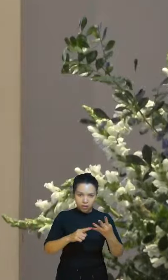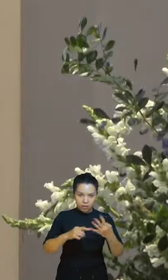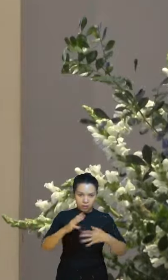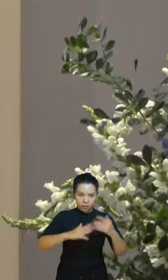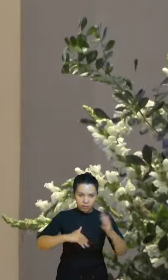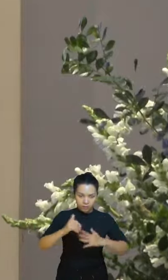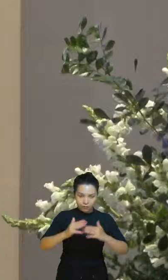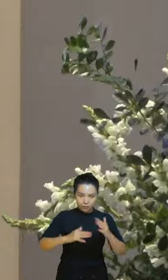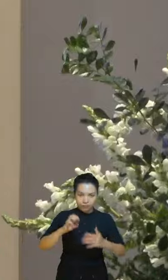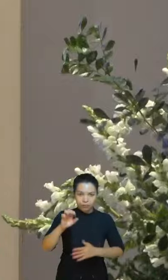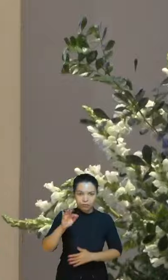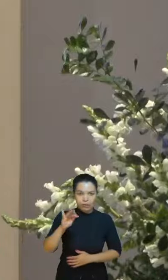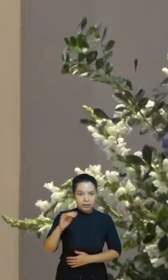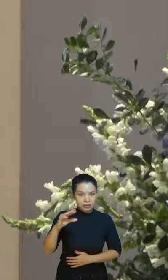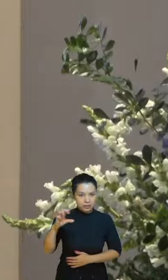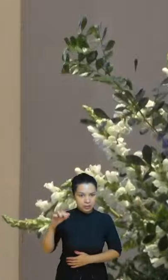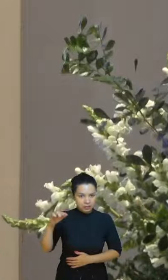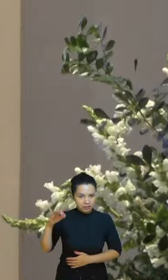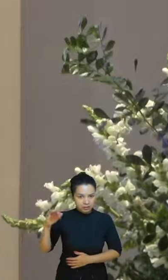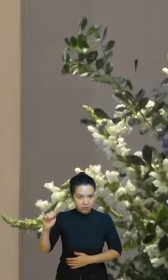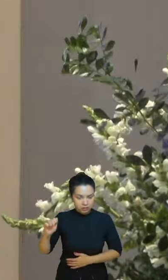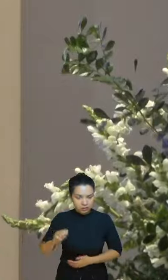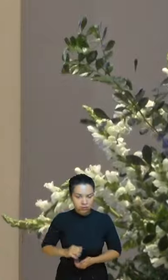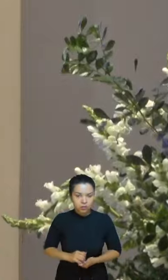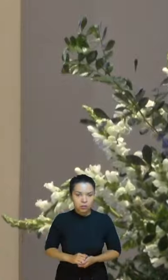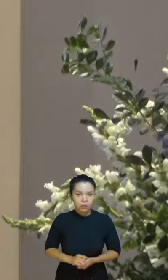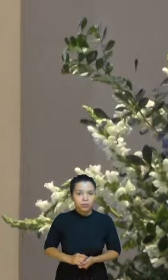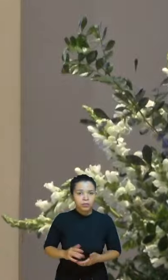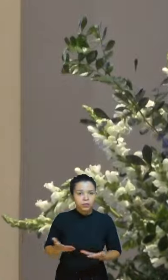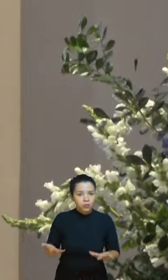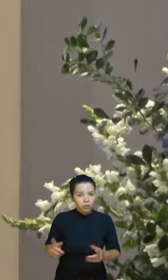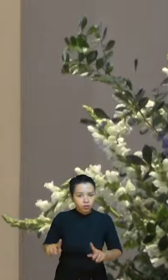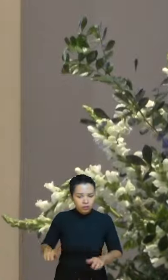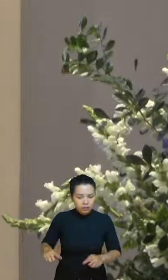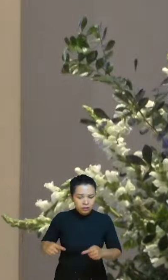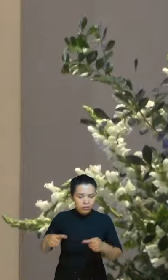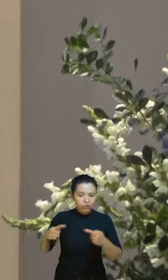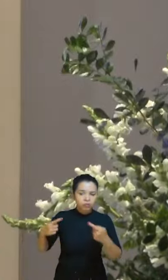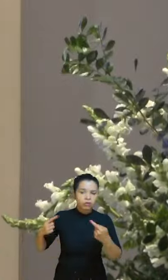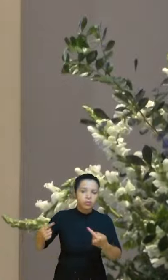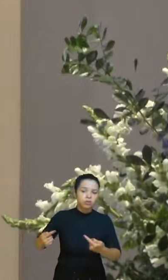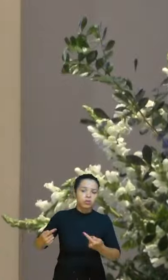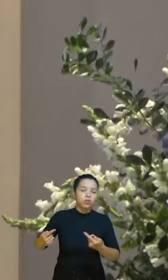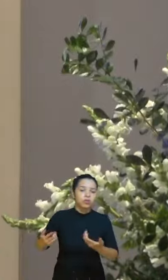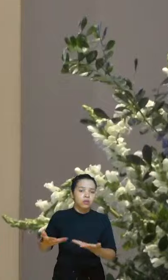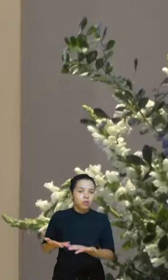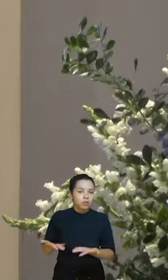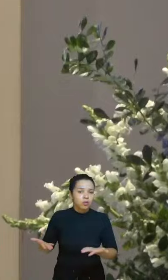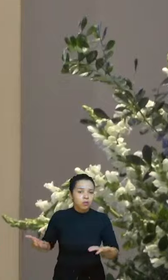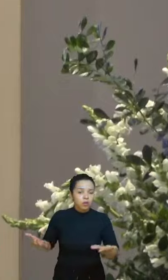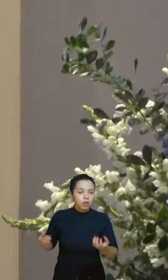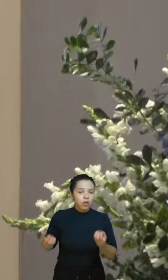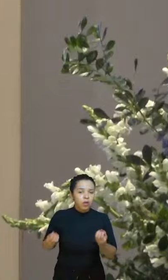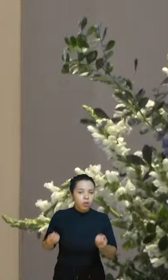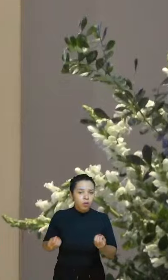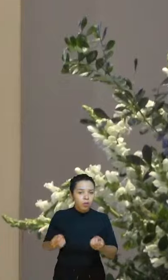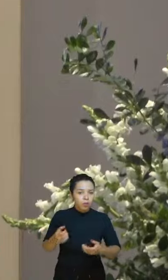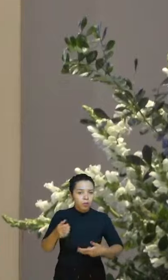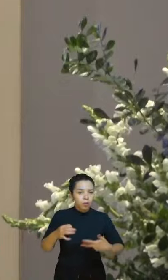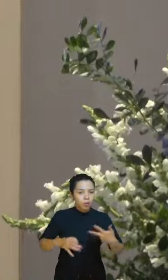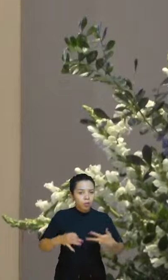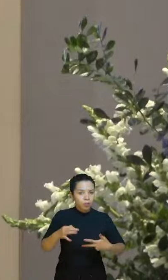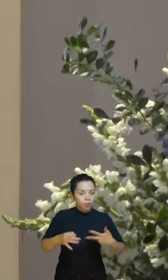desafios todos que nós são colocados Como podem ser arrostar pelo Poder Judiciário